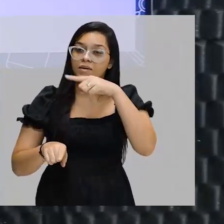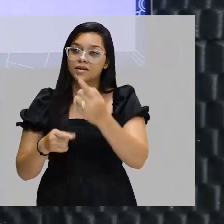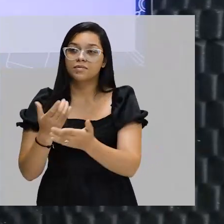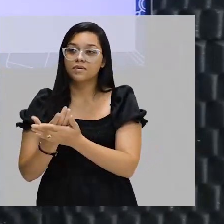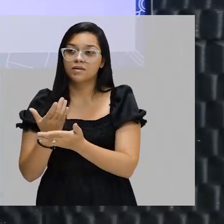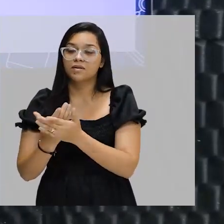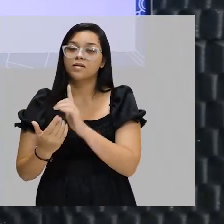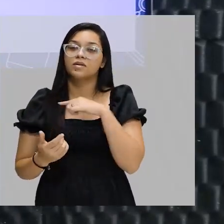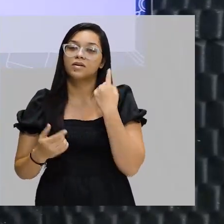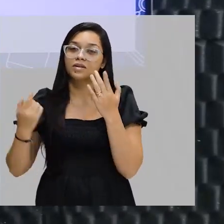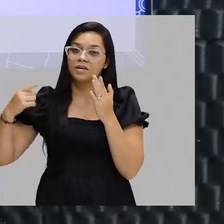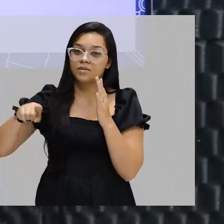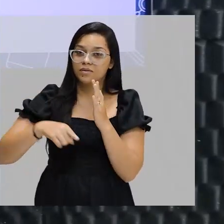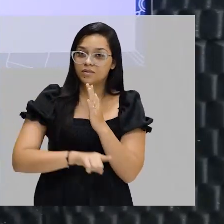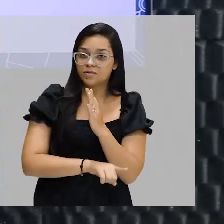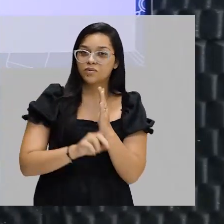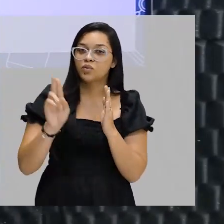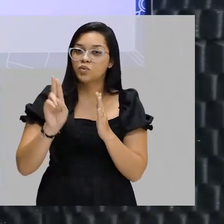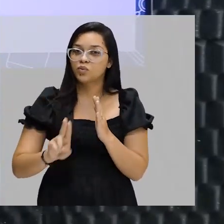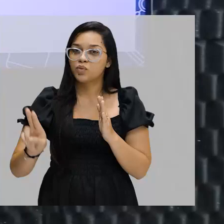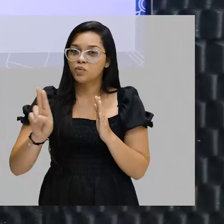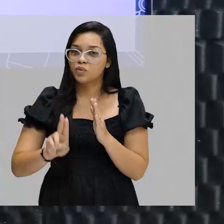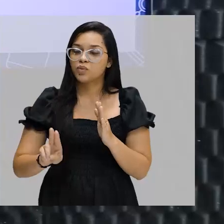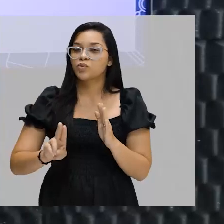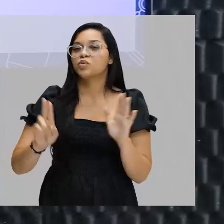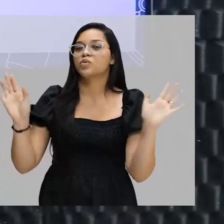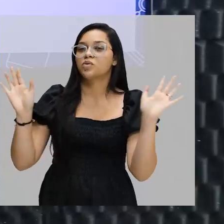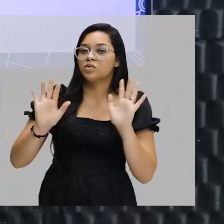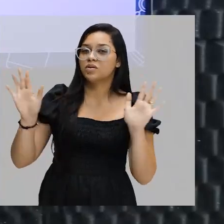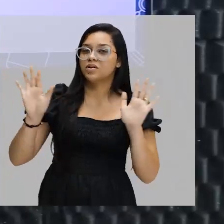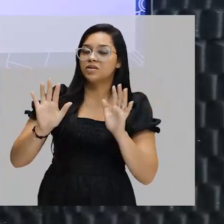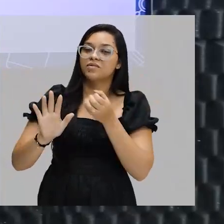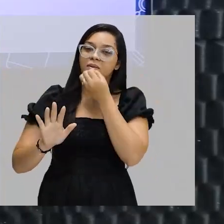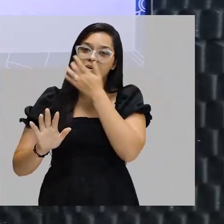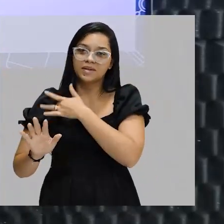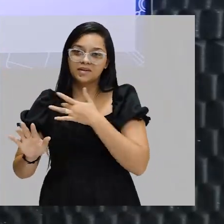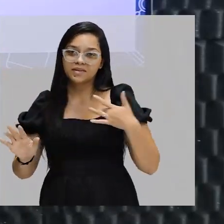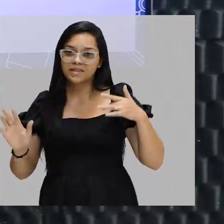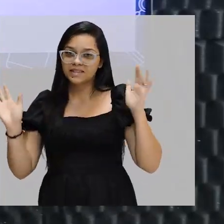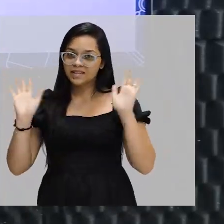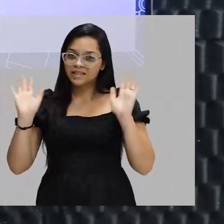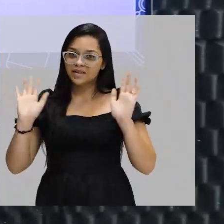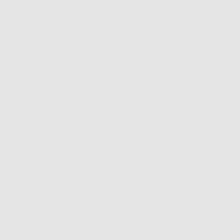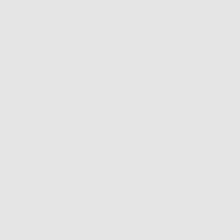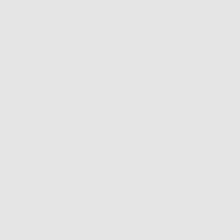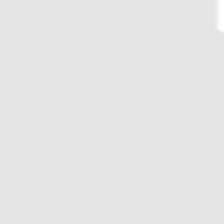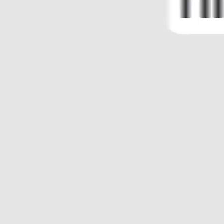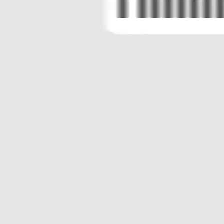próxima aula nós aprofundamos no uso. Até a próxima, fiquem bem e bye bye!